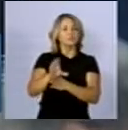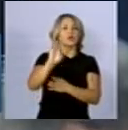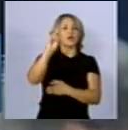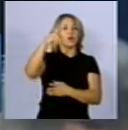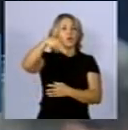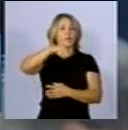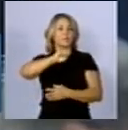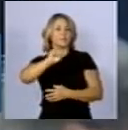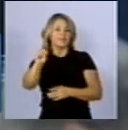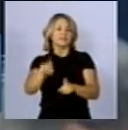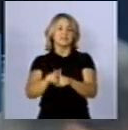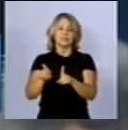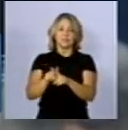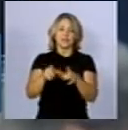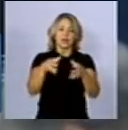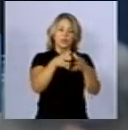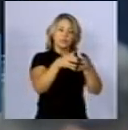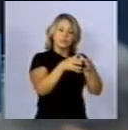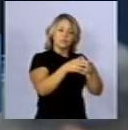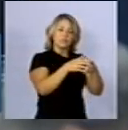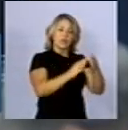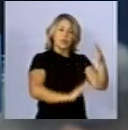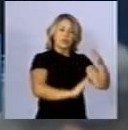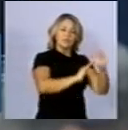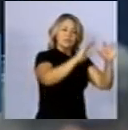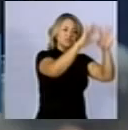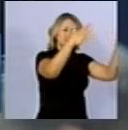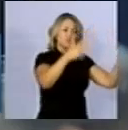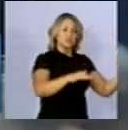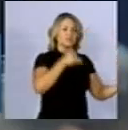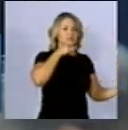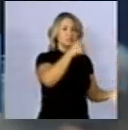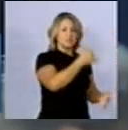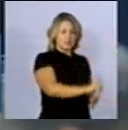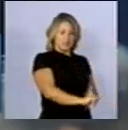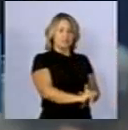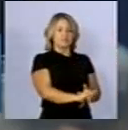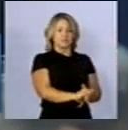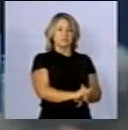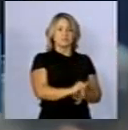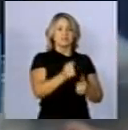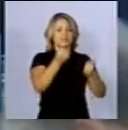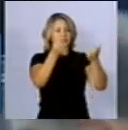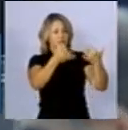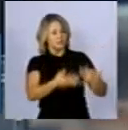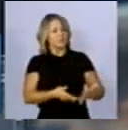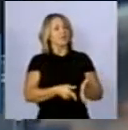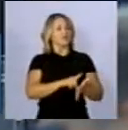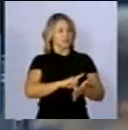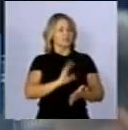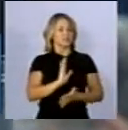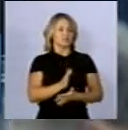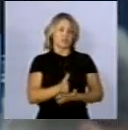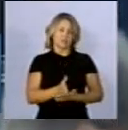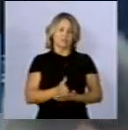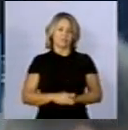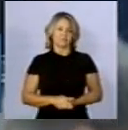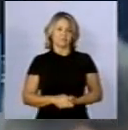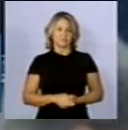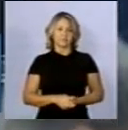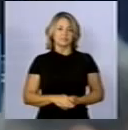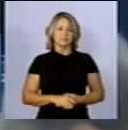adoção de limites de campos elétricos e magnéticos definidos pelo ICNIRP, já foi citado diversas vezes aqui.